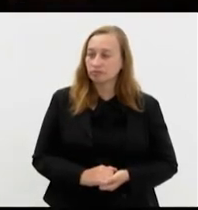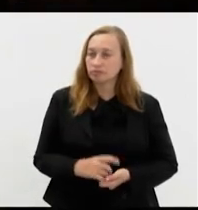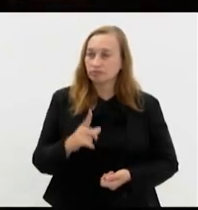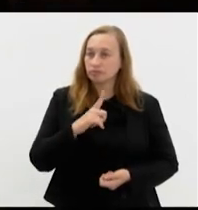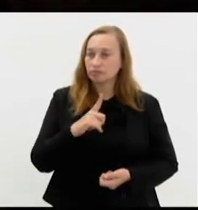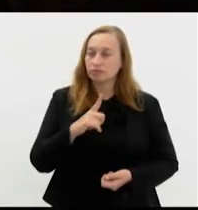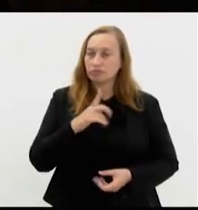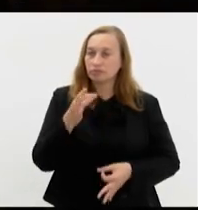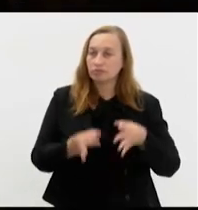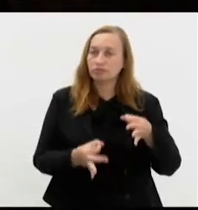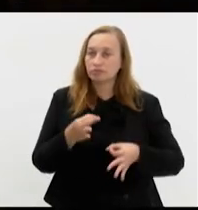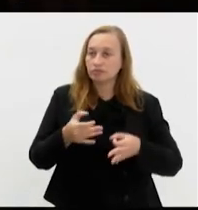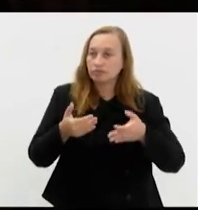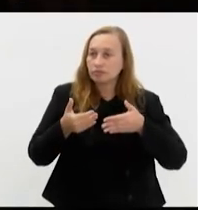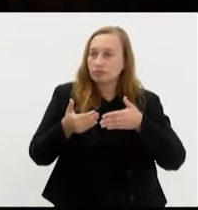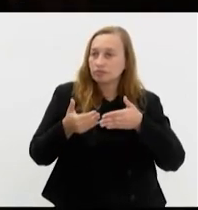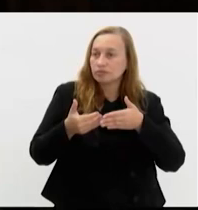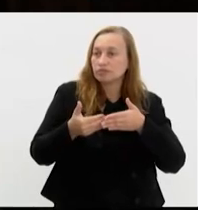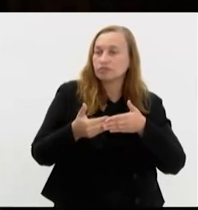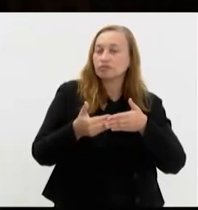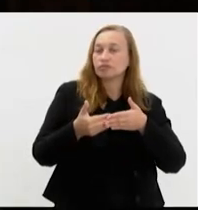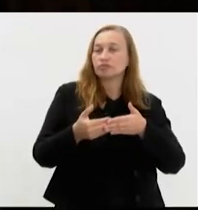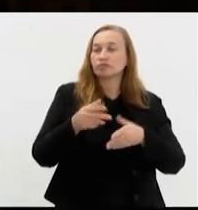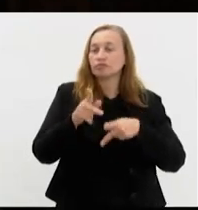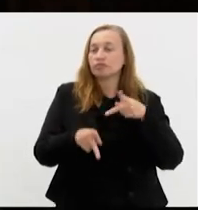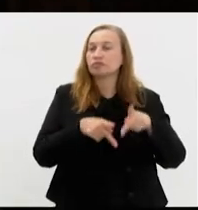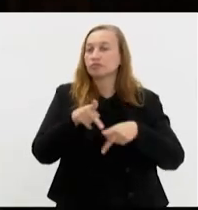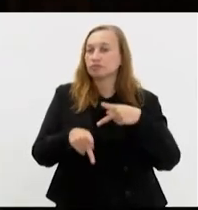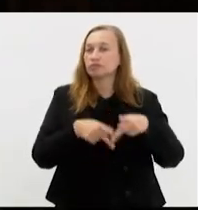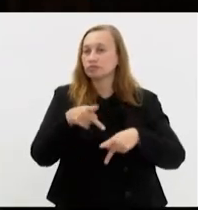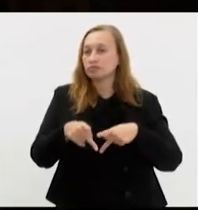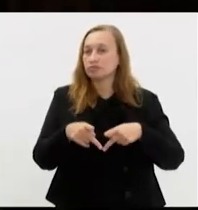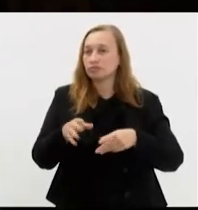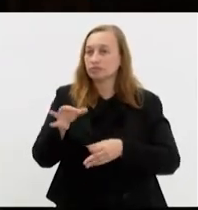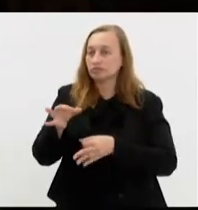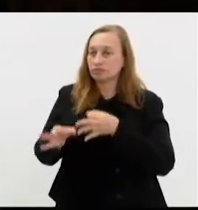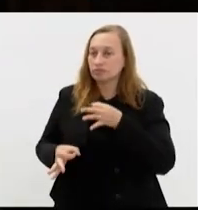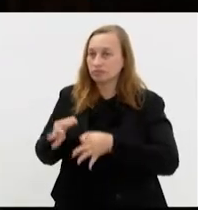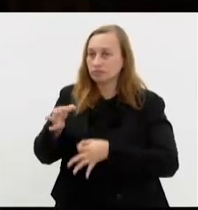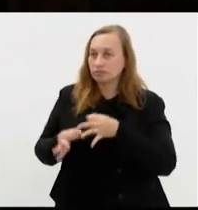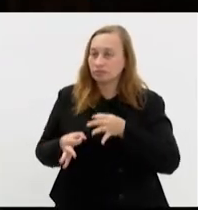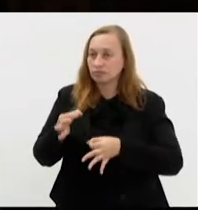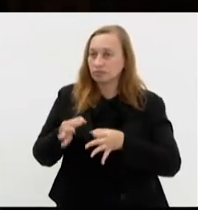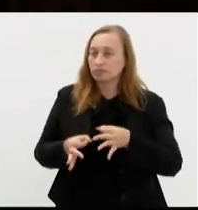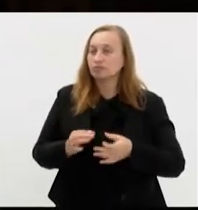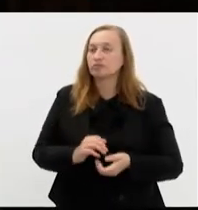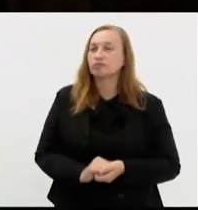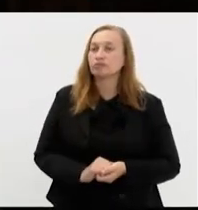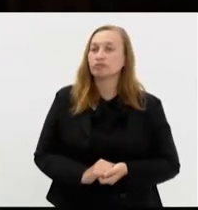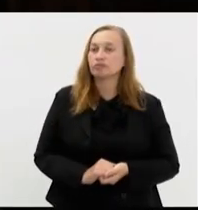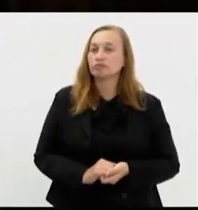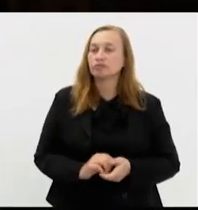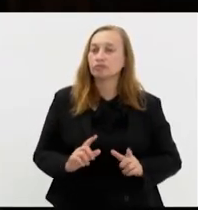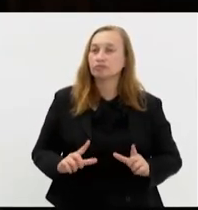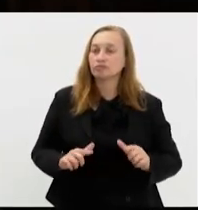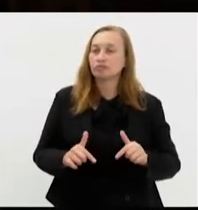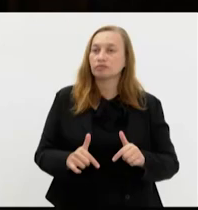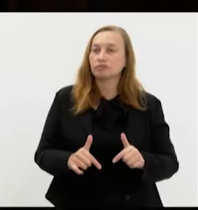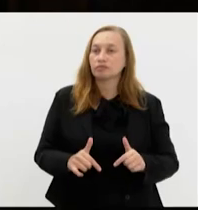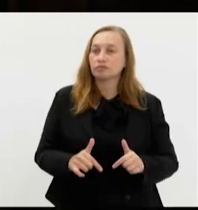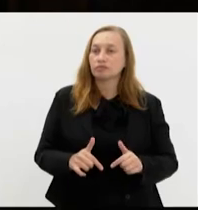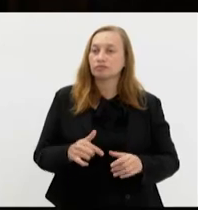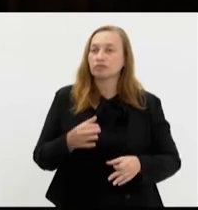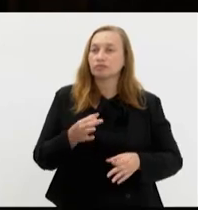do uma justiça que ela é sazonal ela funciona a sua atividade